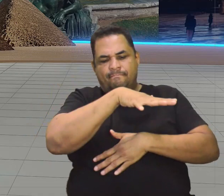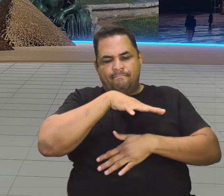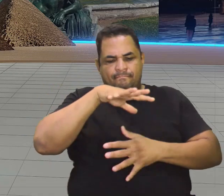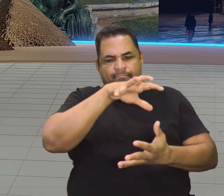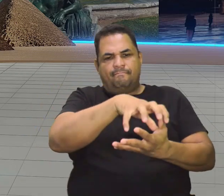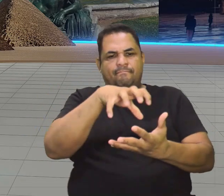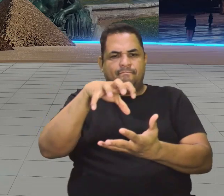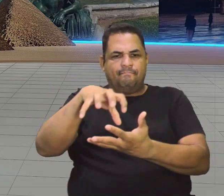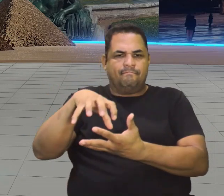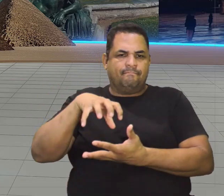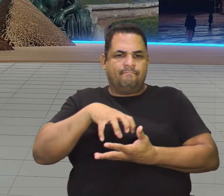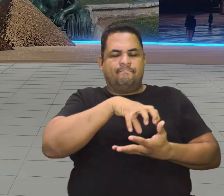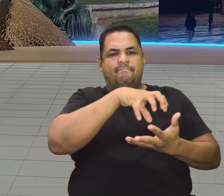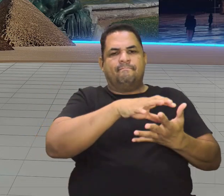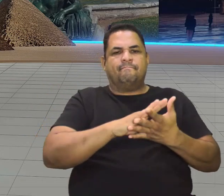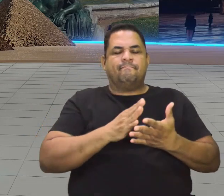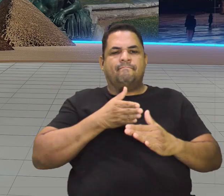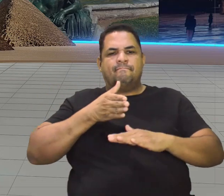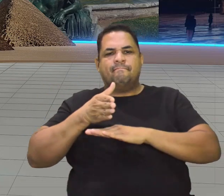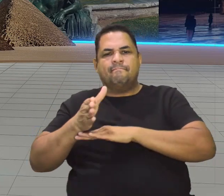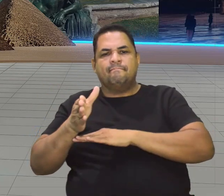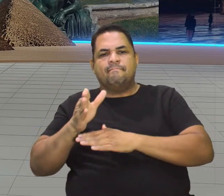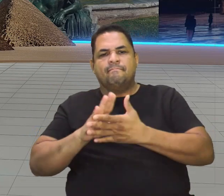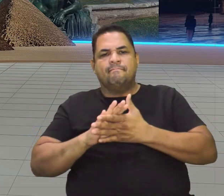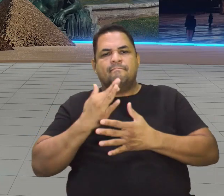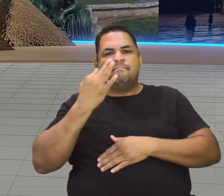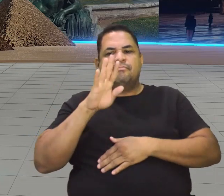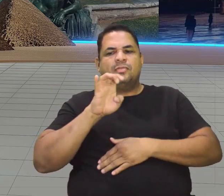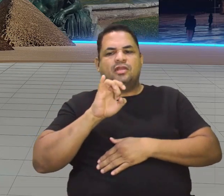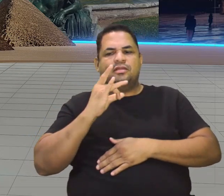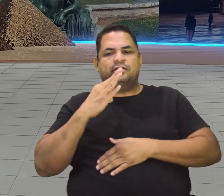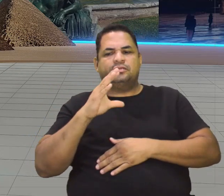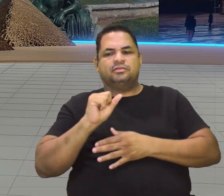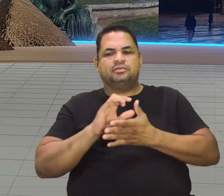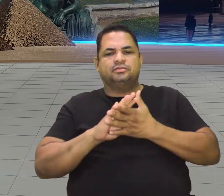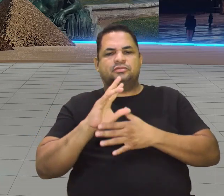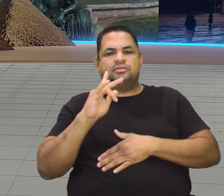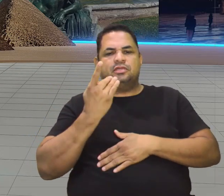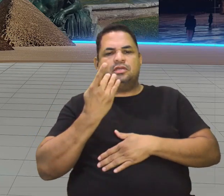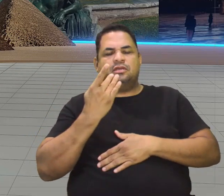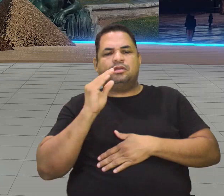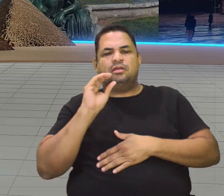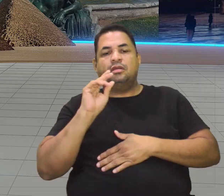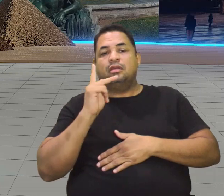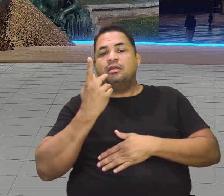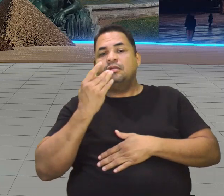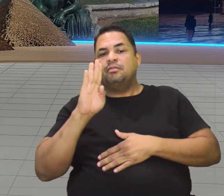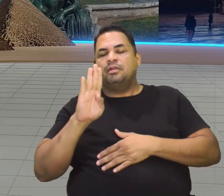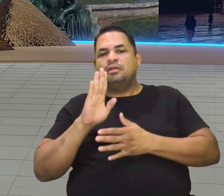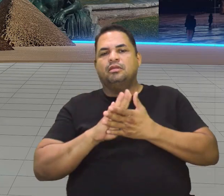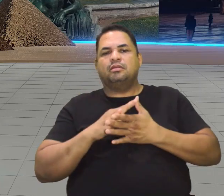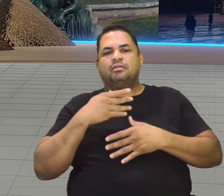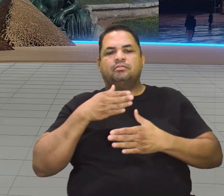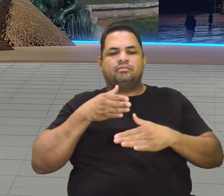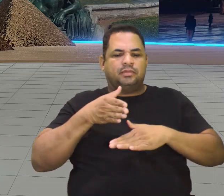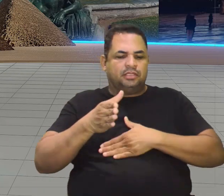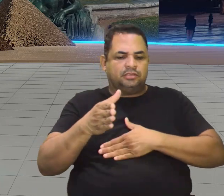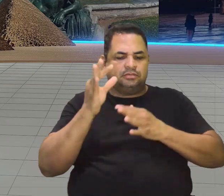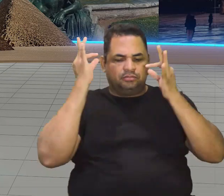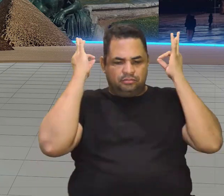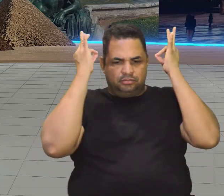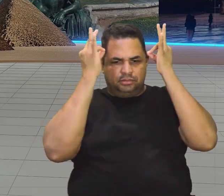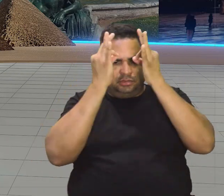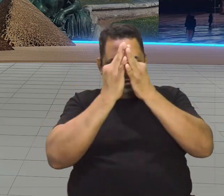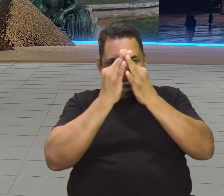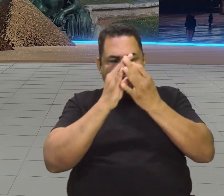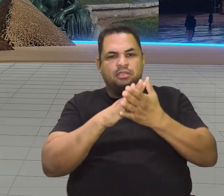América. Entramos entre fenícios, hebreus e persas, passamos pela Grécia, passamos pelo